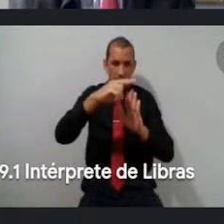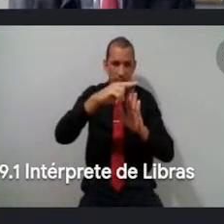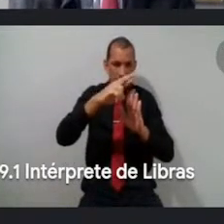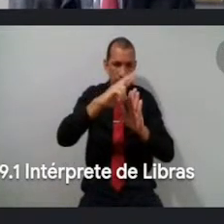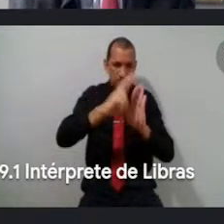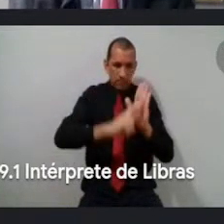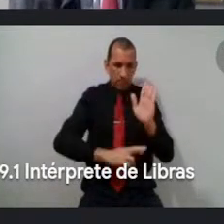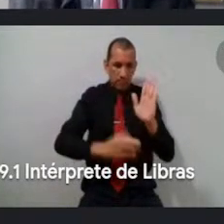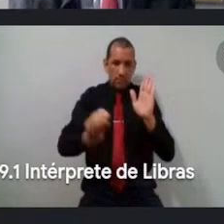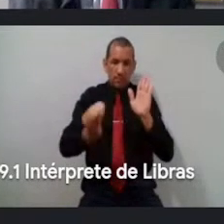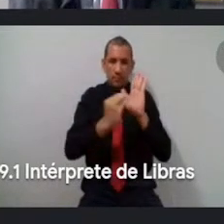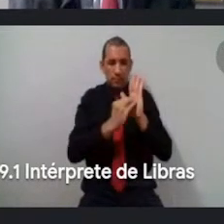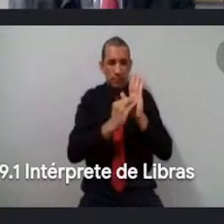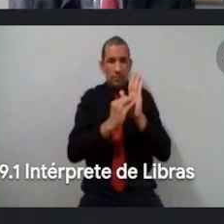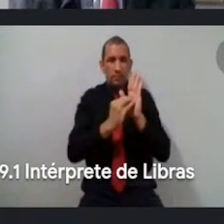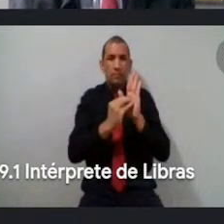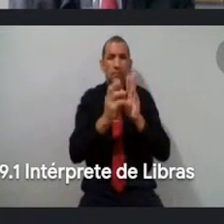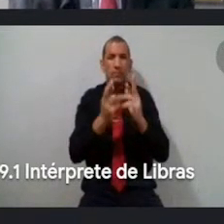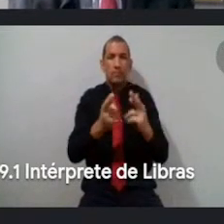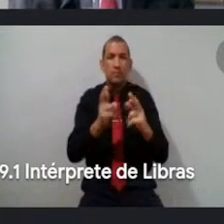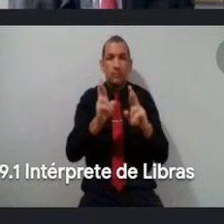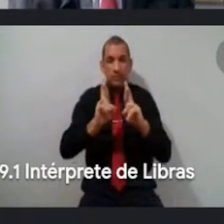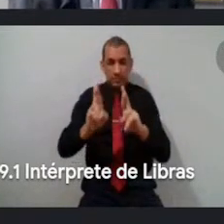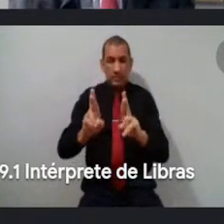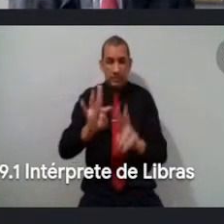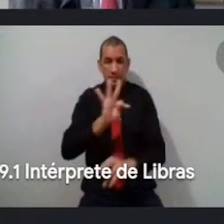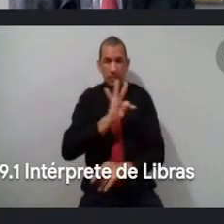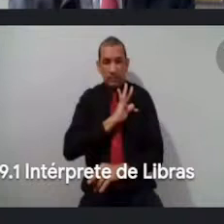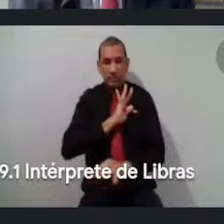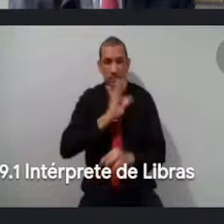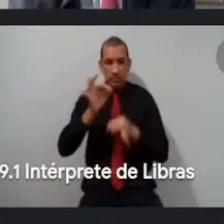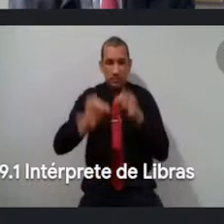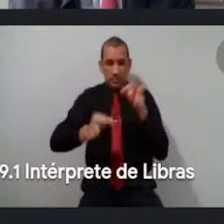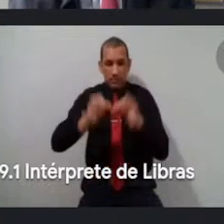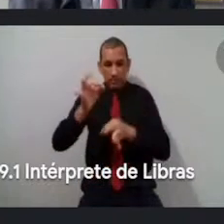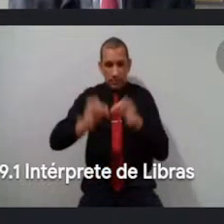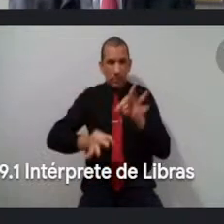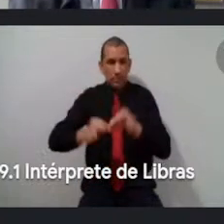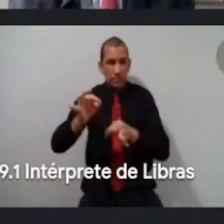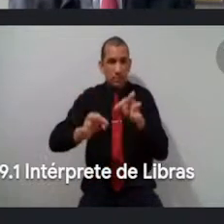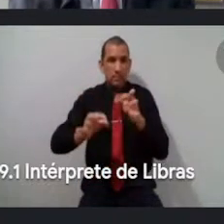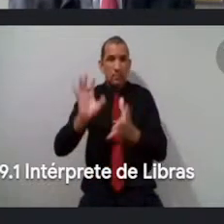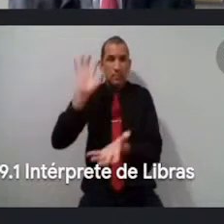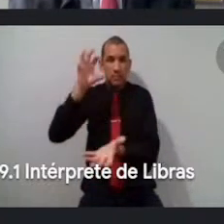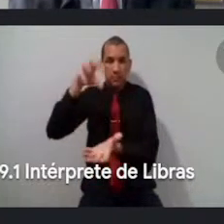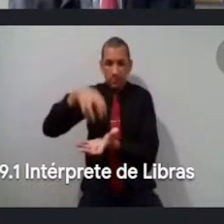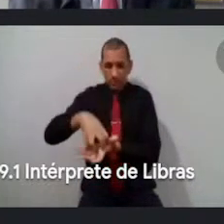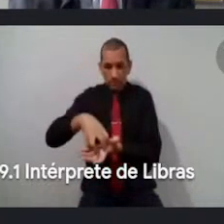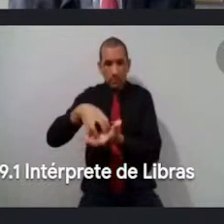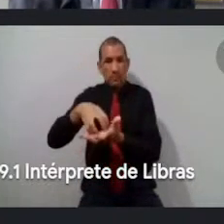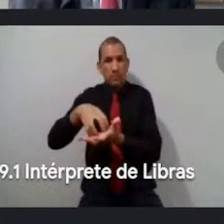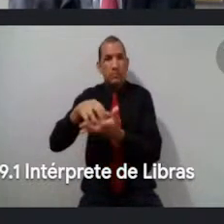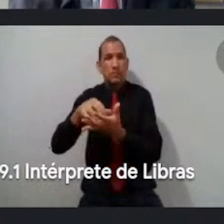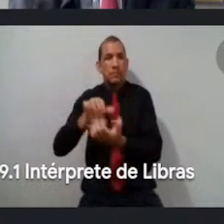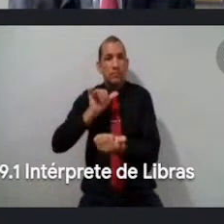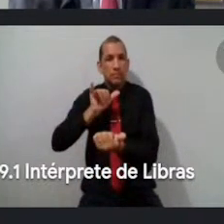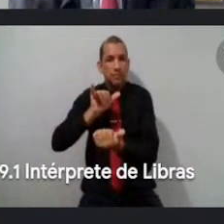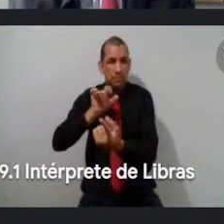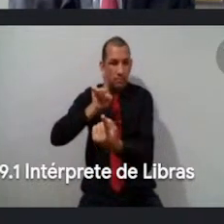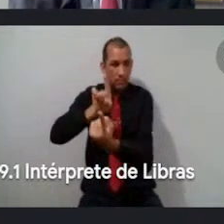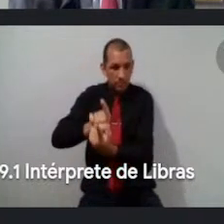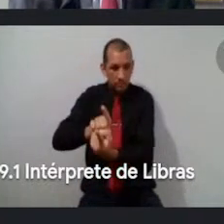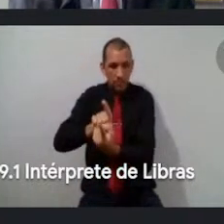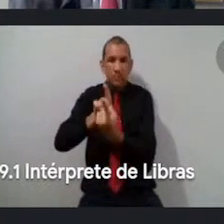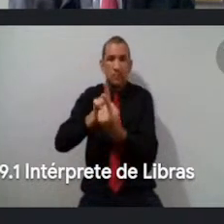proposta a responsabilidade técnica jurídica operacional pela central de atendimento será exercida pela